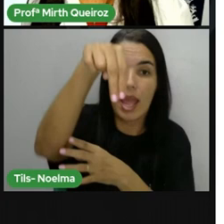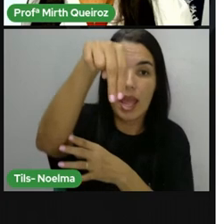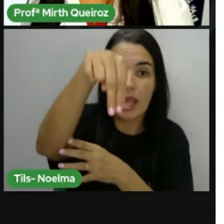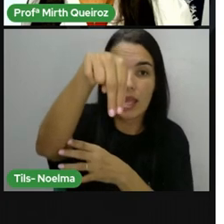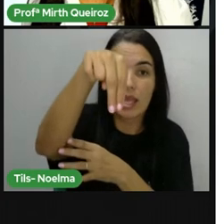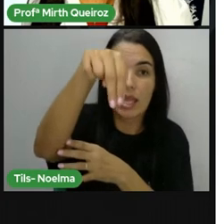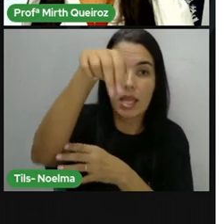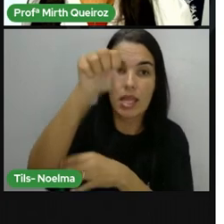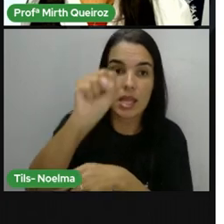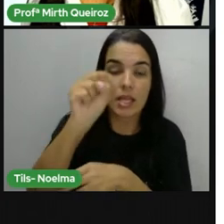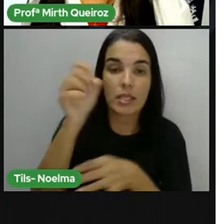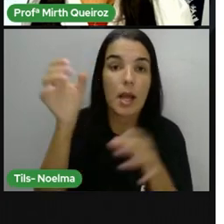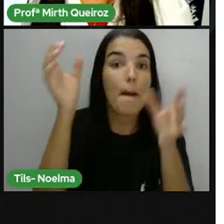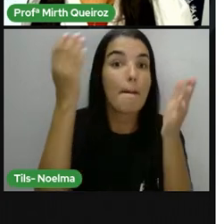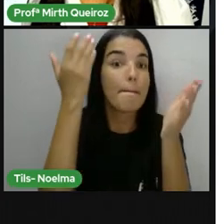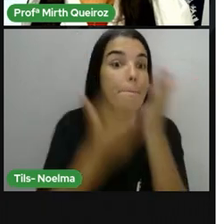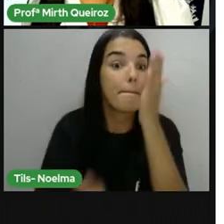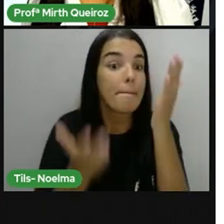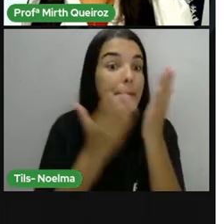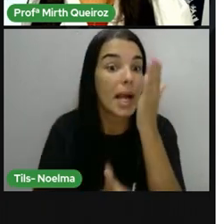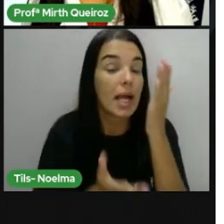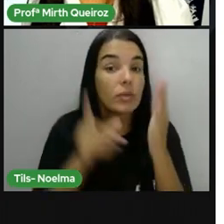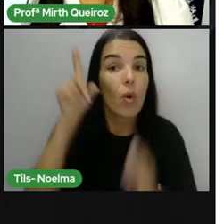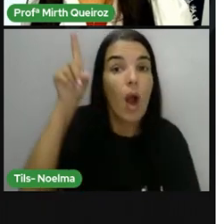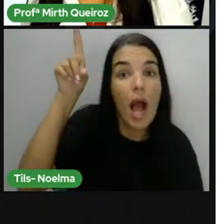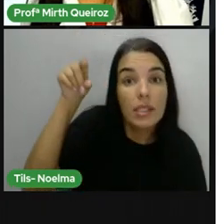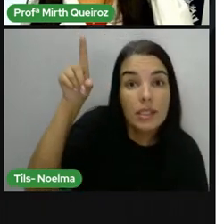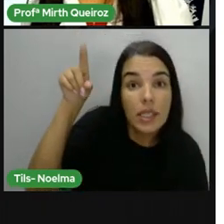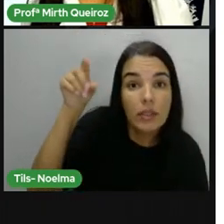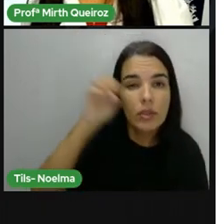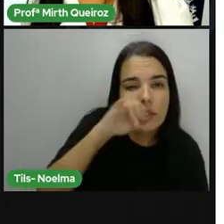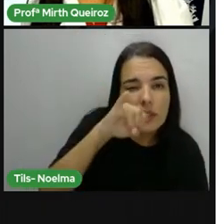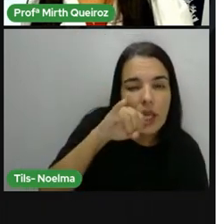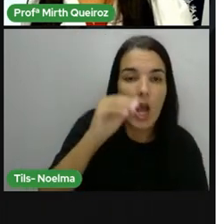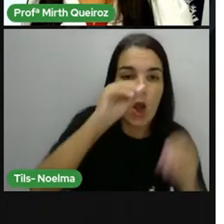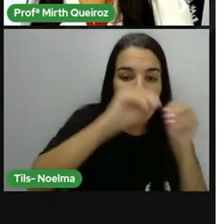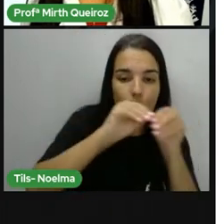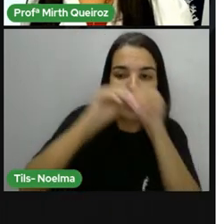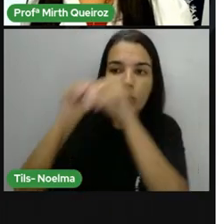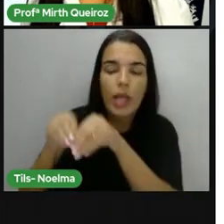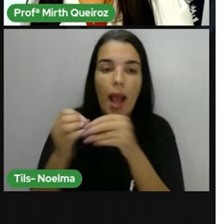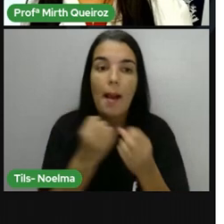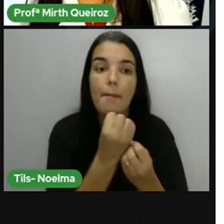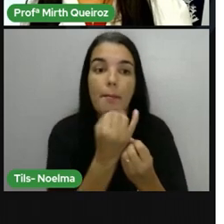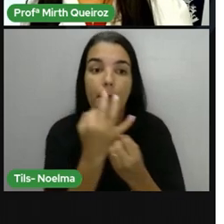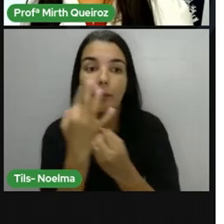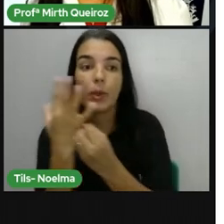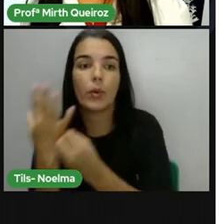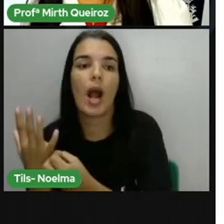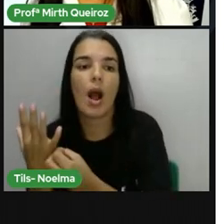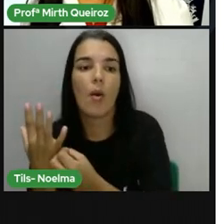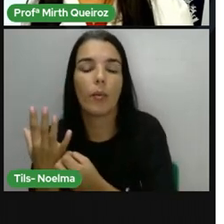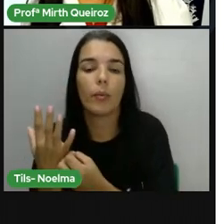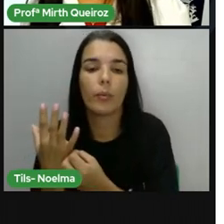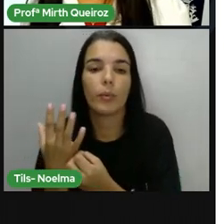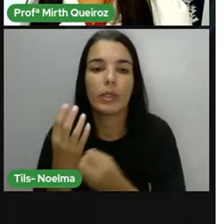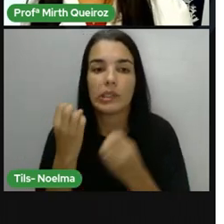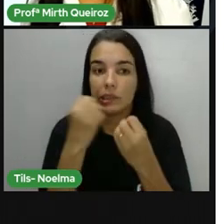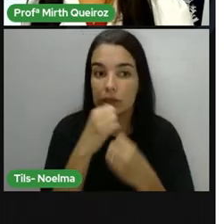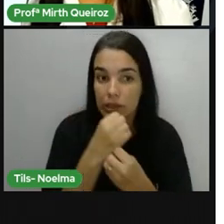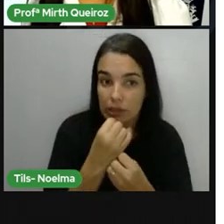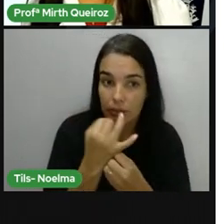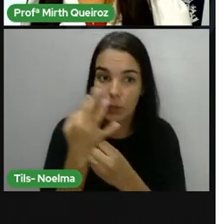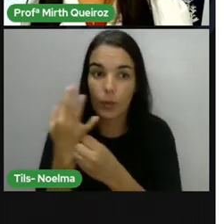o acento, ó. Era hífen, ficou hífen, sem acento. Palavras paroxítonas